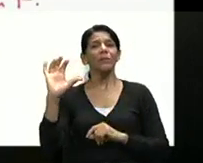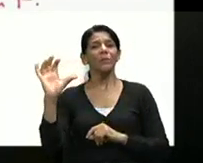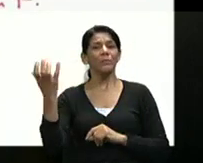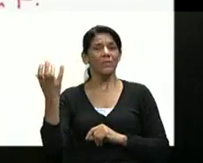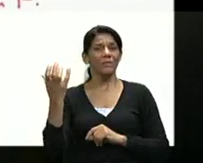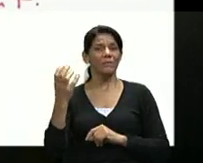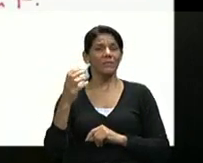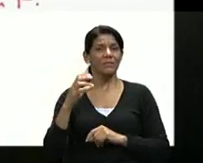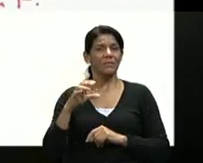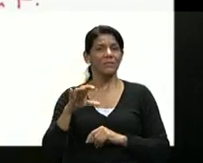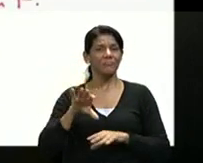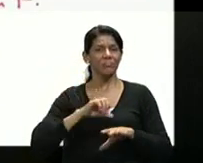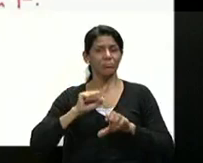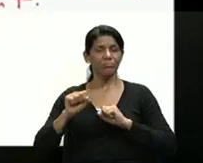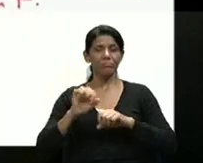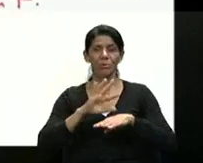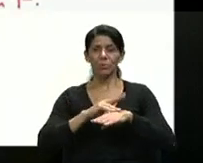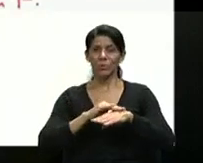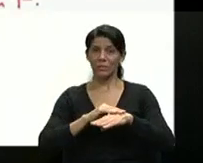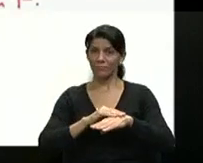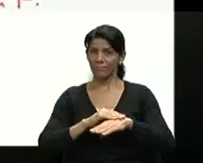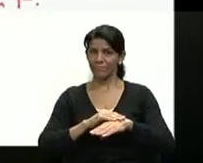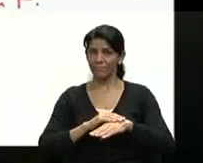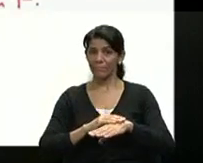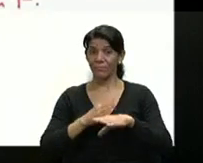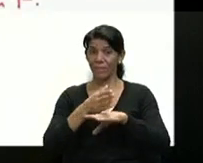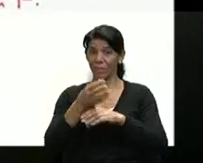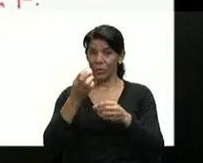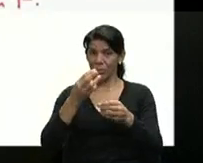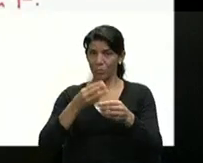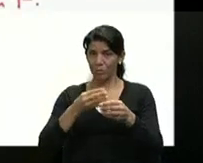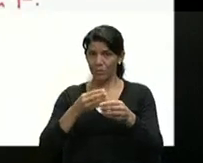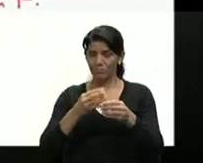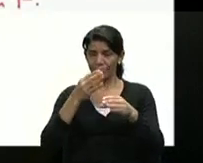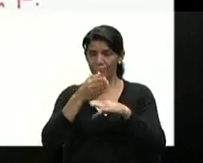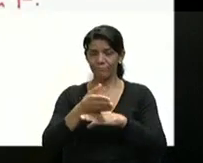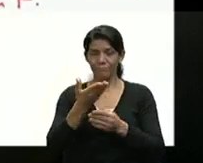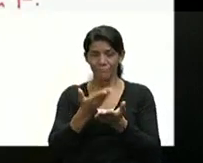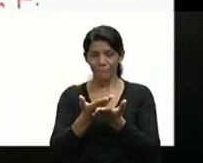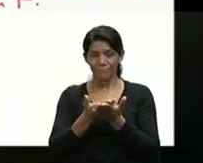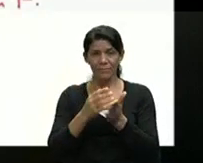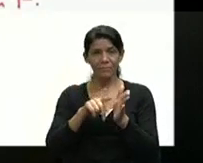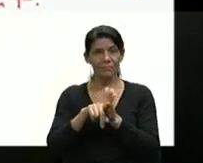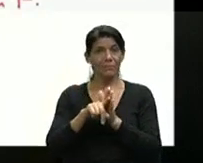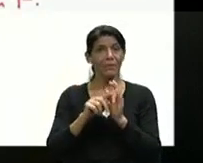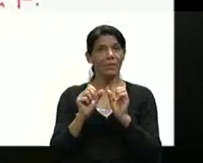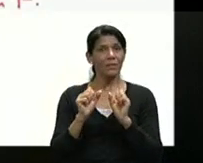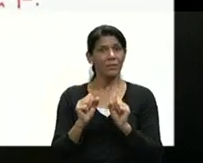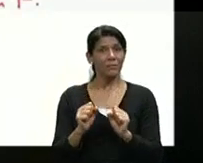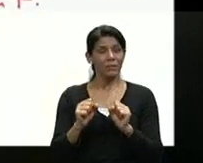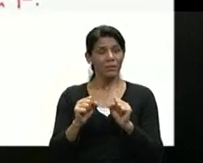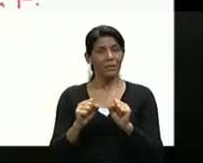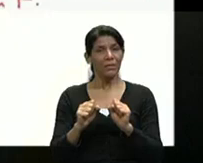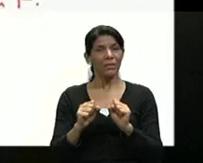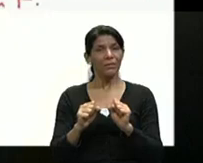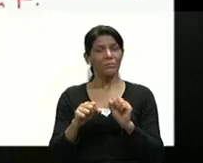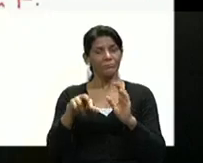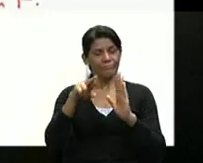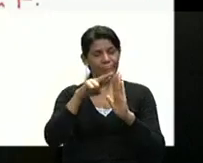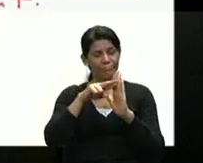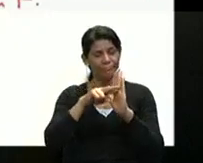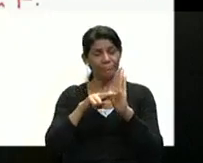geraram isso? Aí o município, através desse levantamento, ele pode estabelecer medidas que